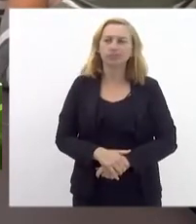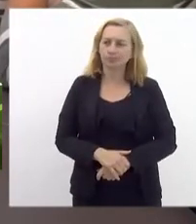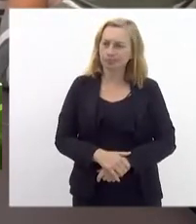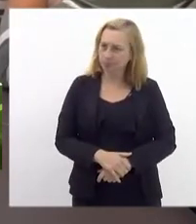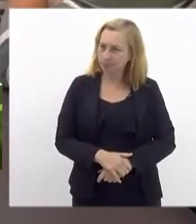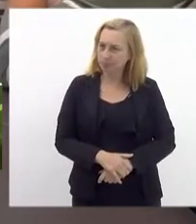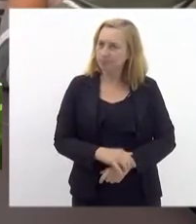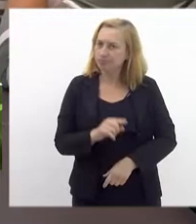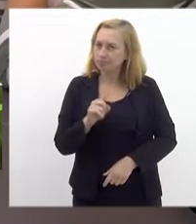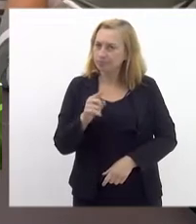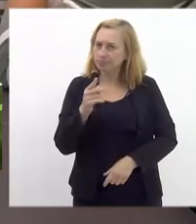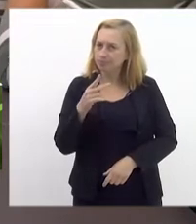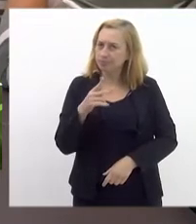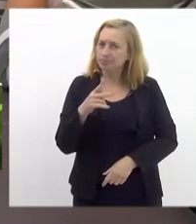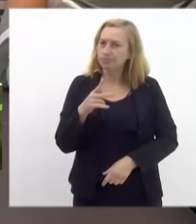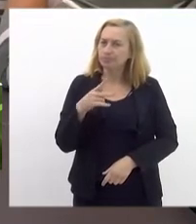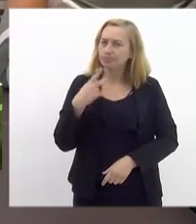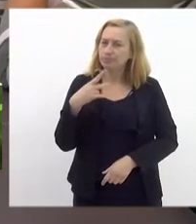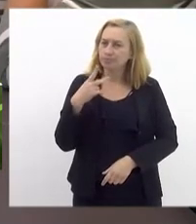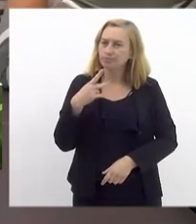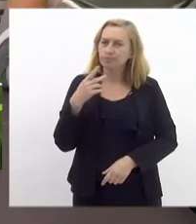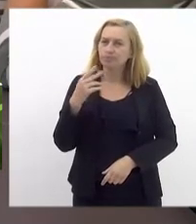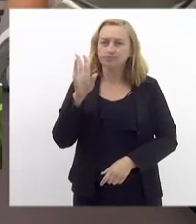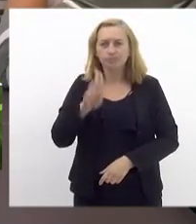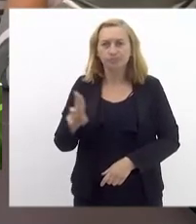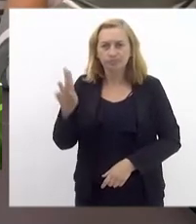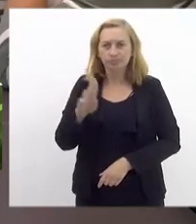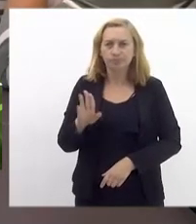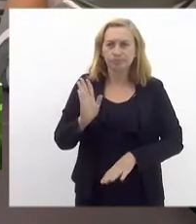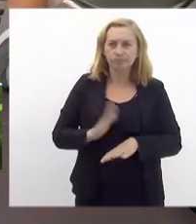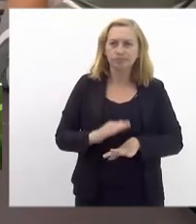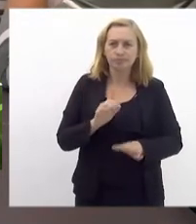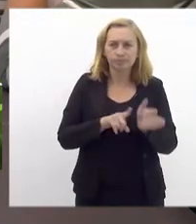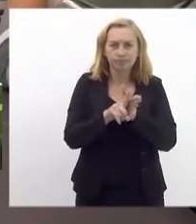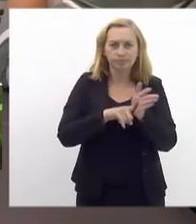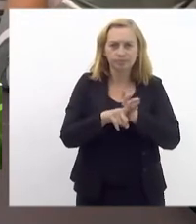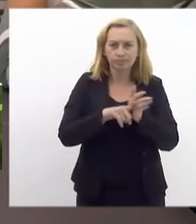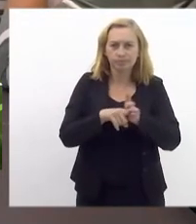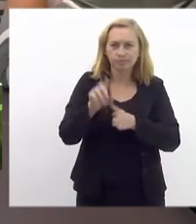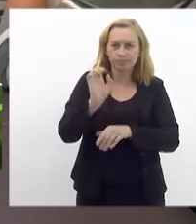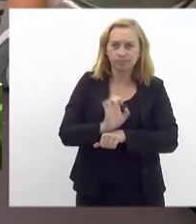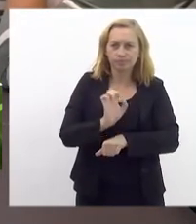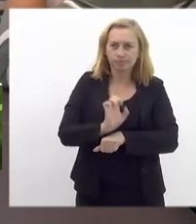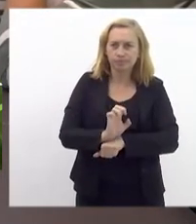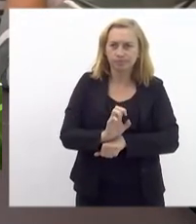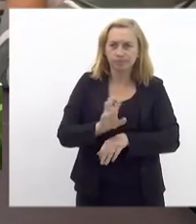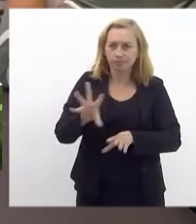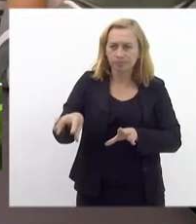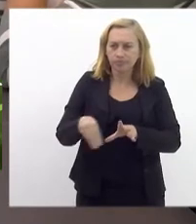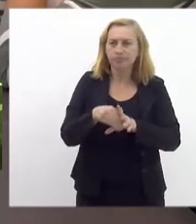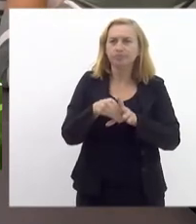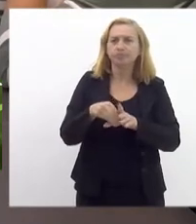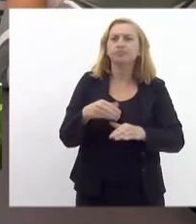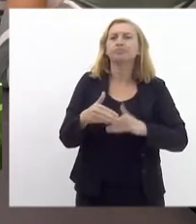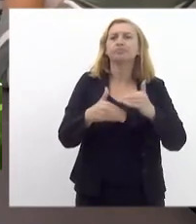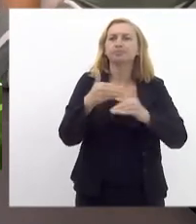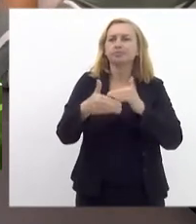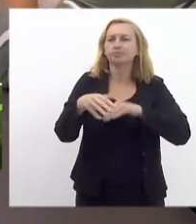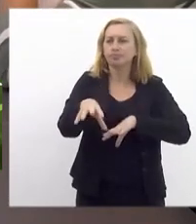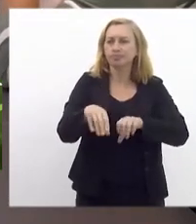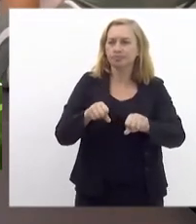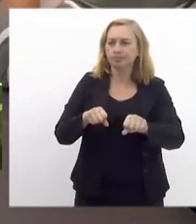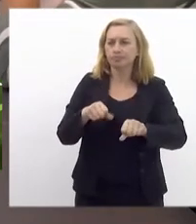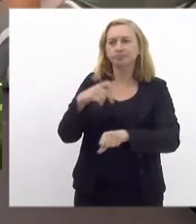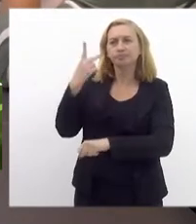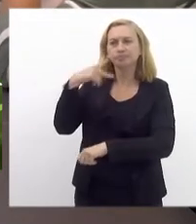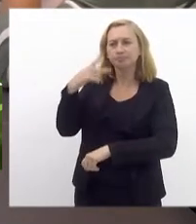você mencionou, o Valdec mencionou que as universidades e demais instituições de pesquisa do Estado, sediadas no Estado, devem estar envolvidas no processo de formulação das políticas.